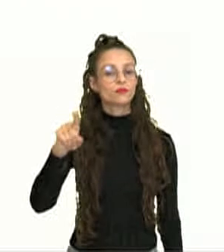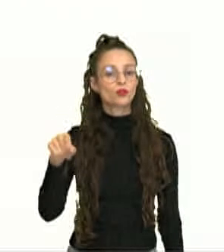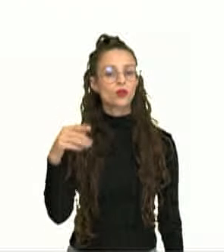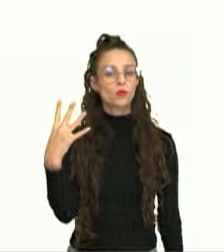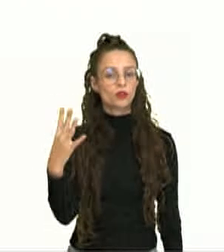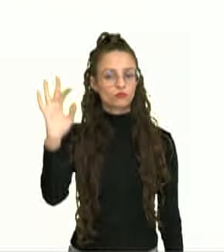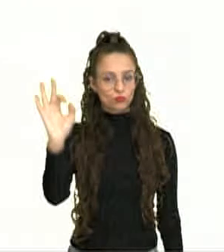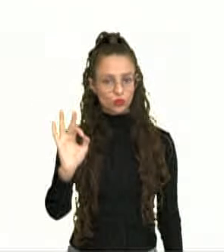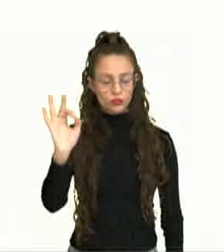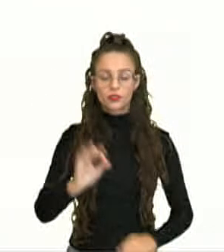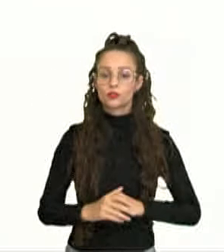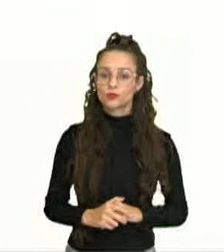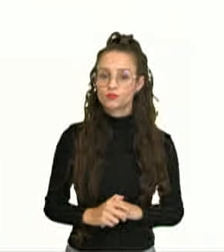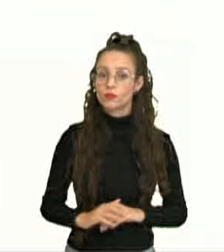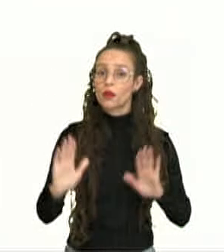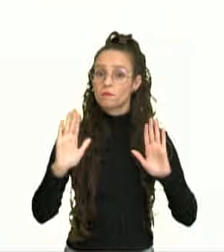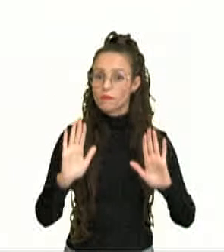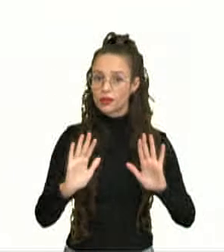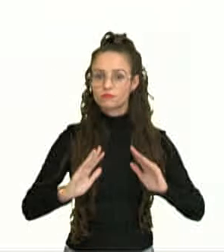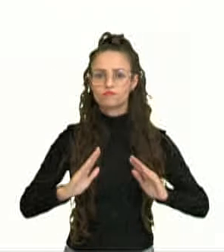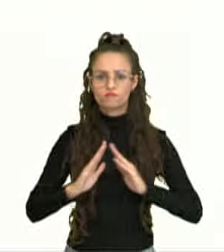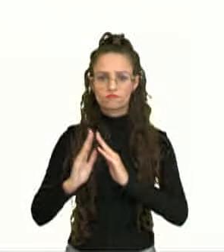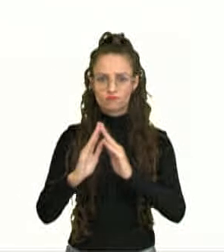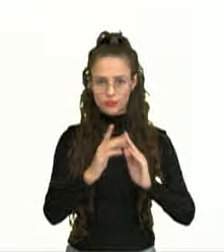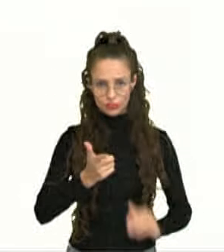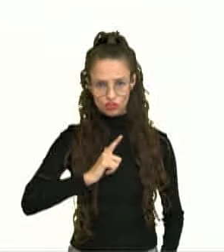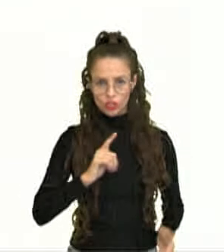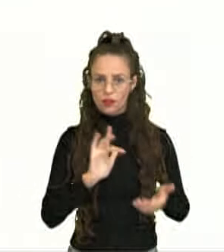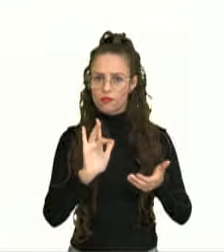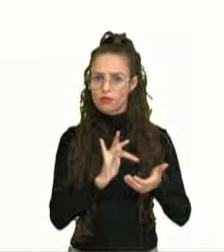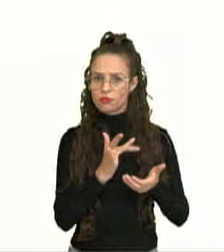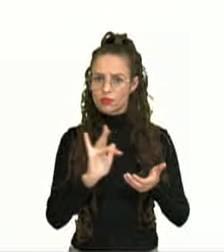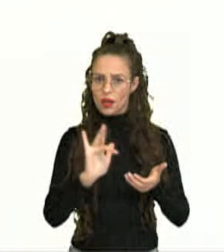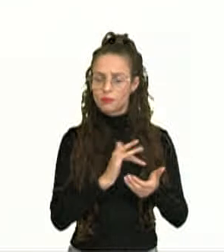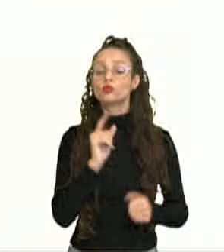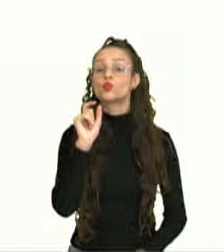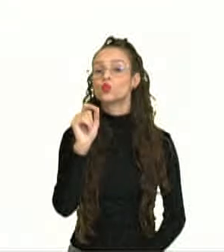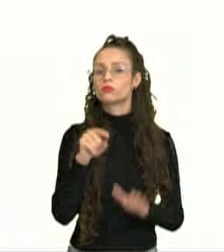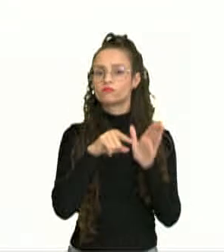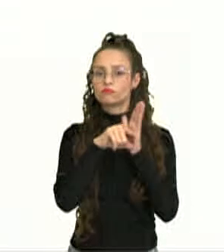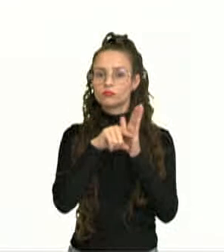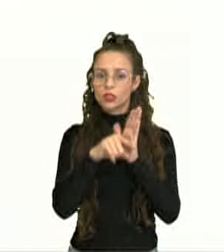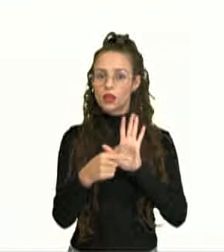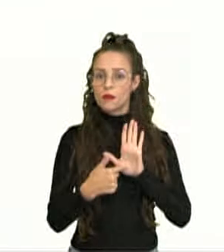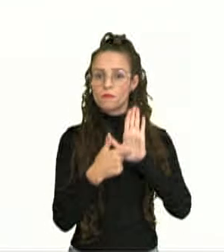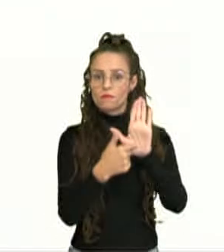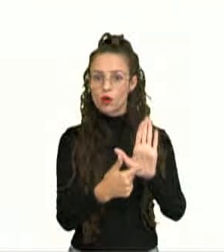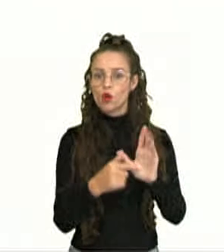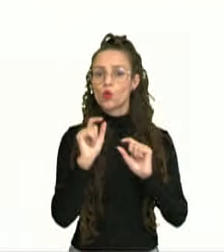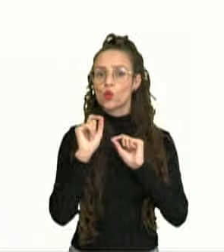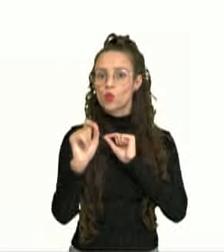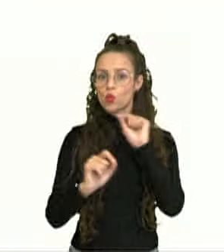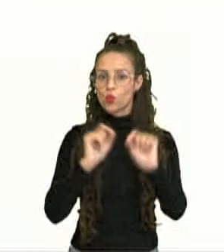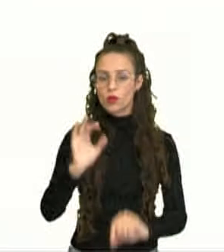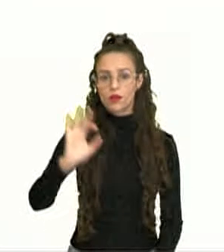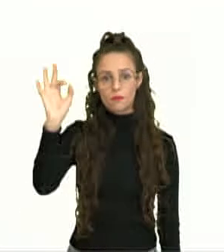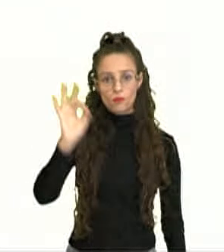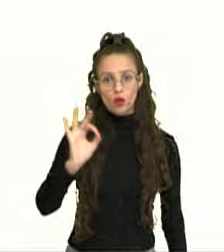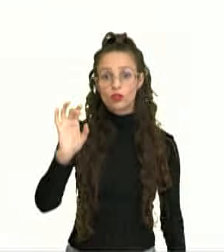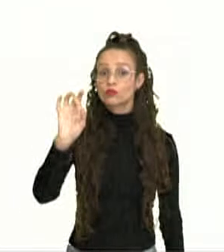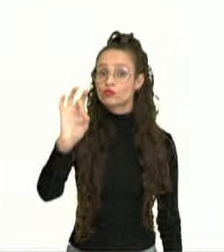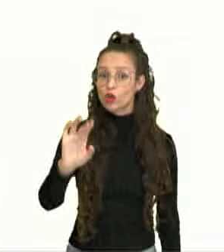43,4%. Já os domicílios que continham tablet, a pesquisa aponta um percentual de